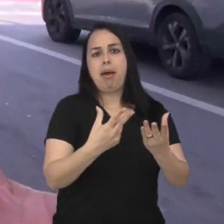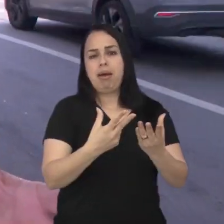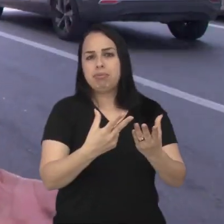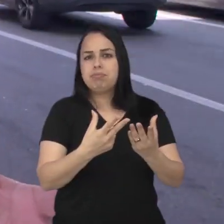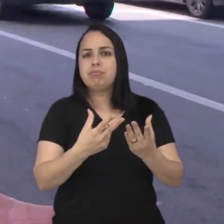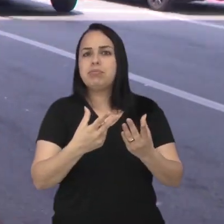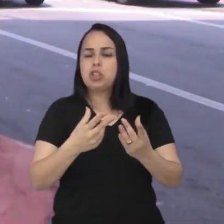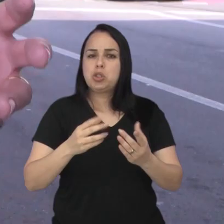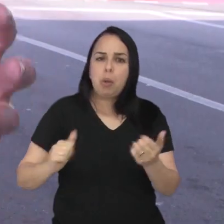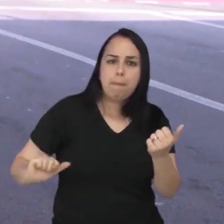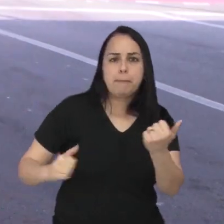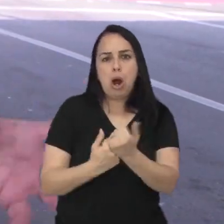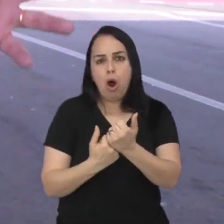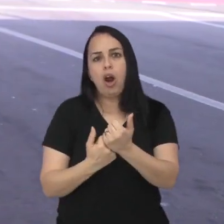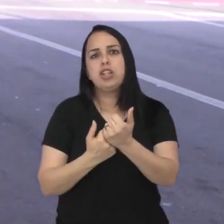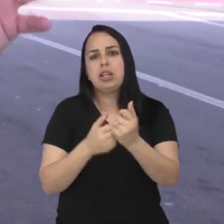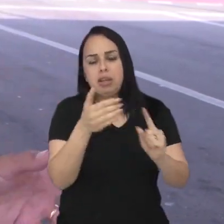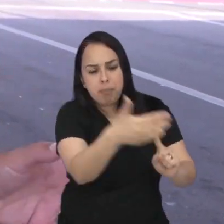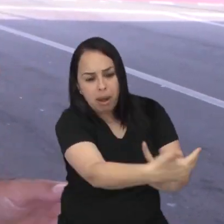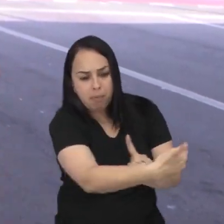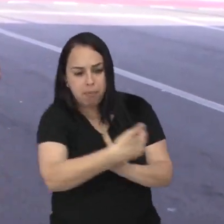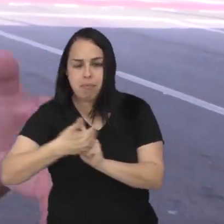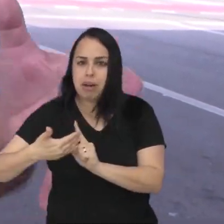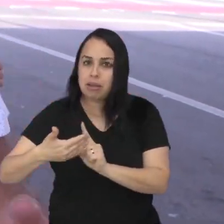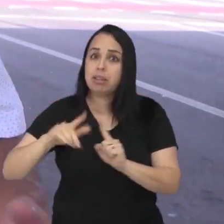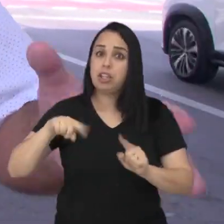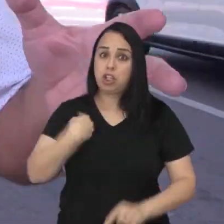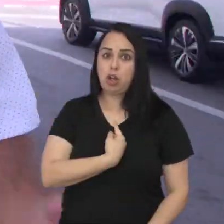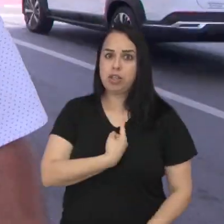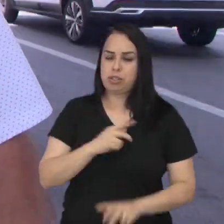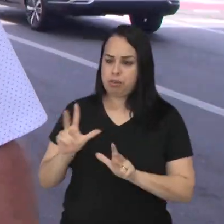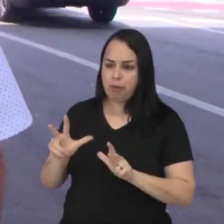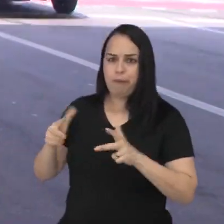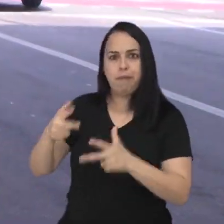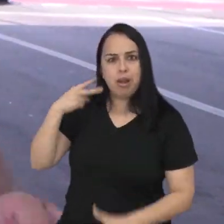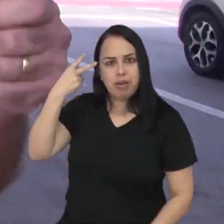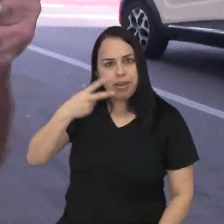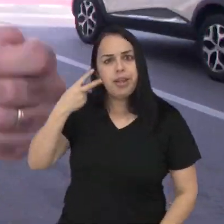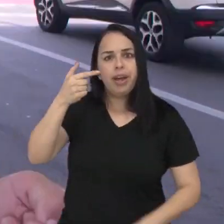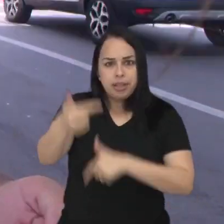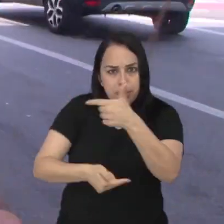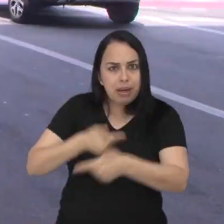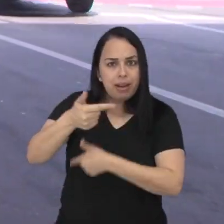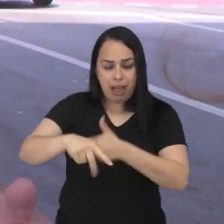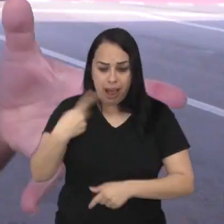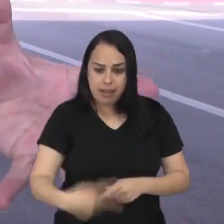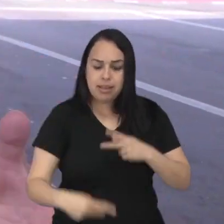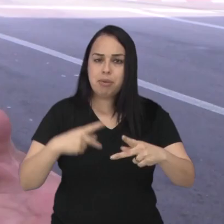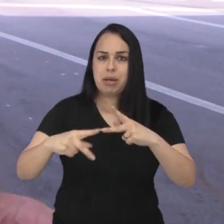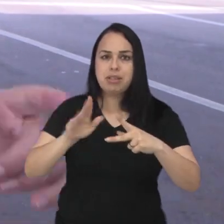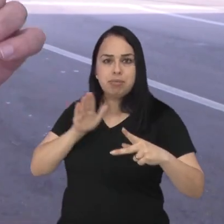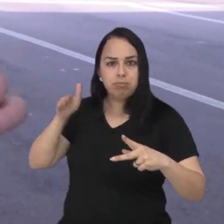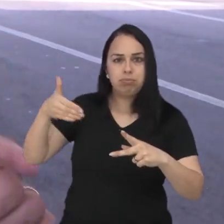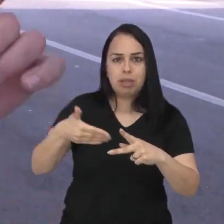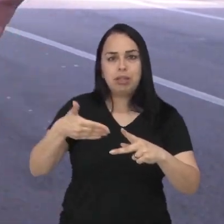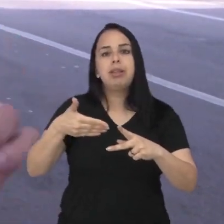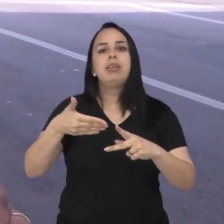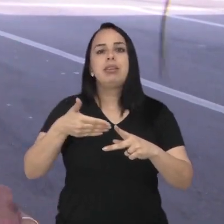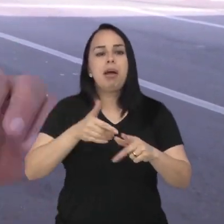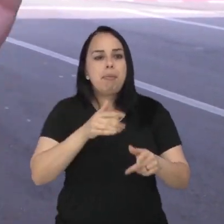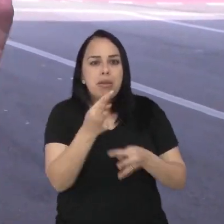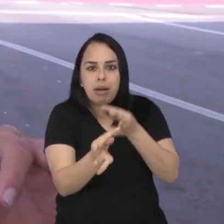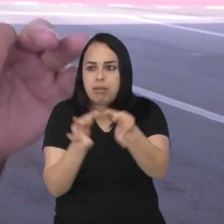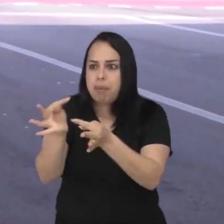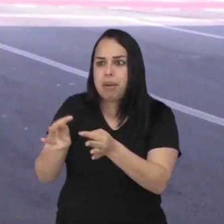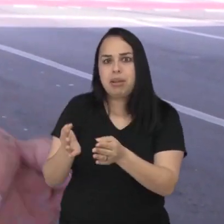para essas famílias. E é isso que esse programa traz hoje, é isso que nós na Câmara Municipal vamos estar trabalhando para que São José seja uma cidade de